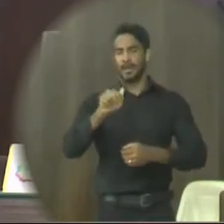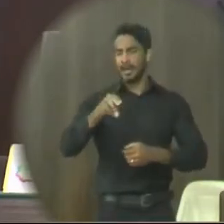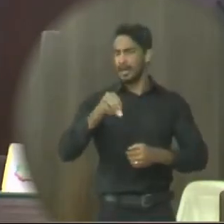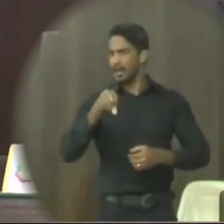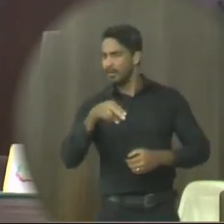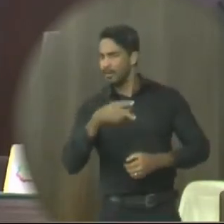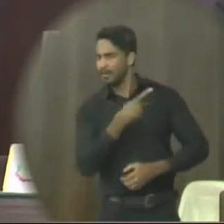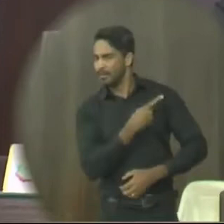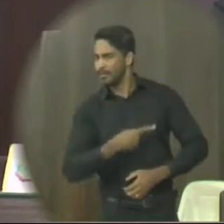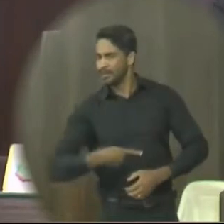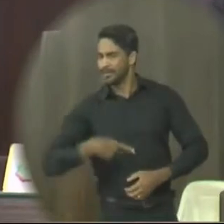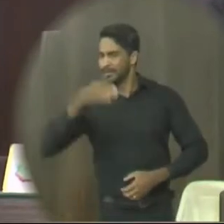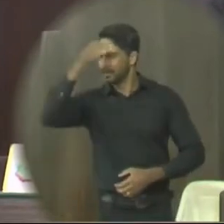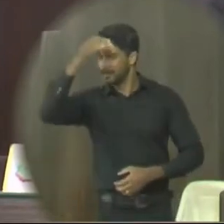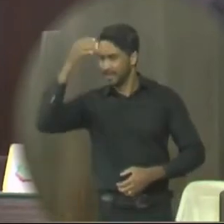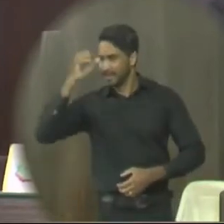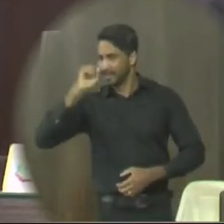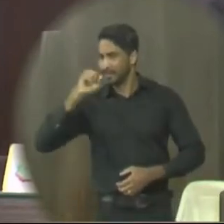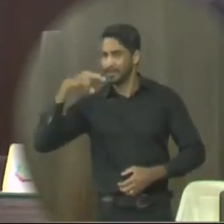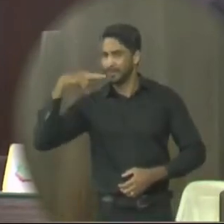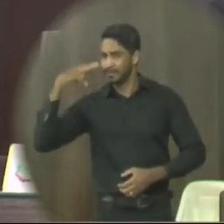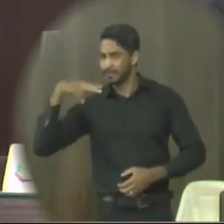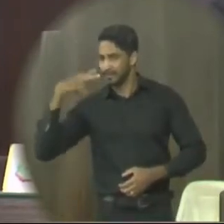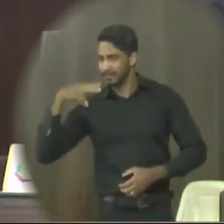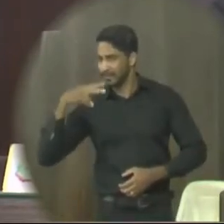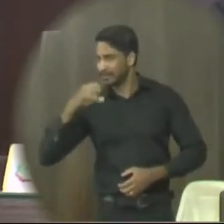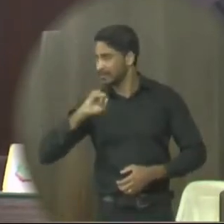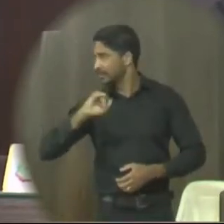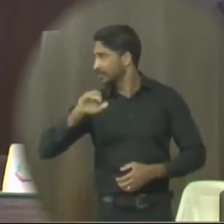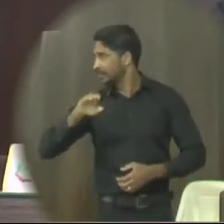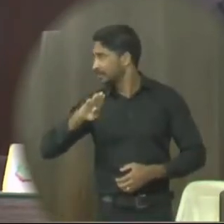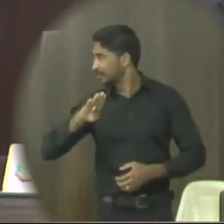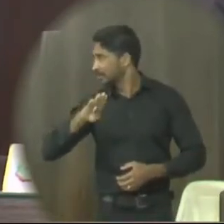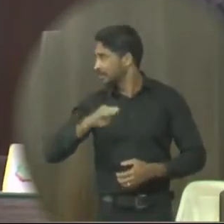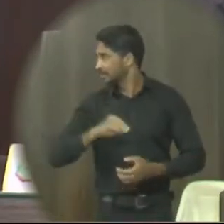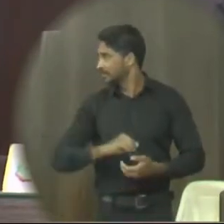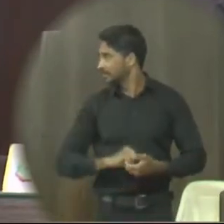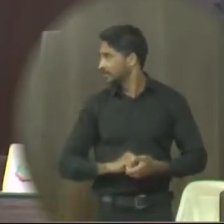Araújo, Presidente da Câmara Municipal dos Vereadores de Janaúba, Minas Gerais.